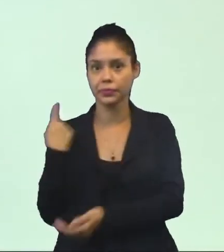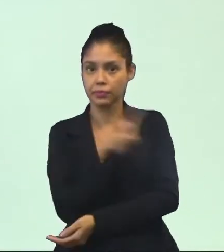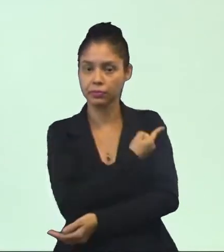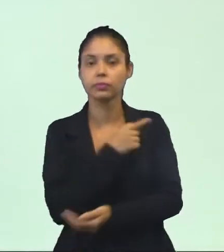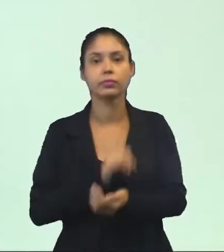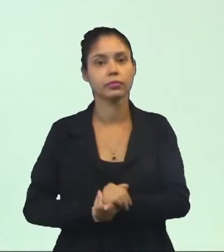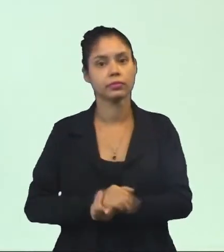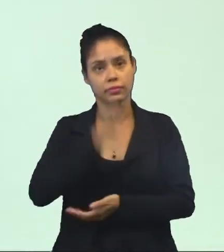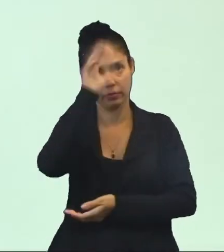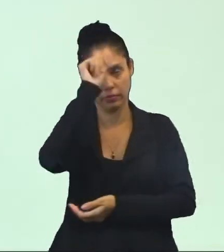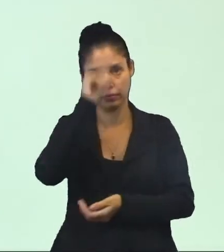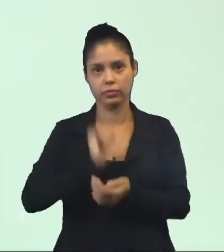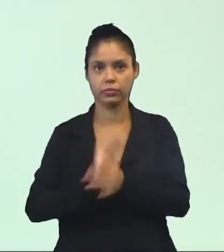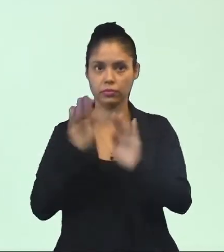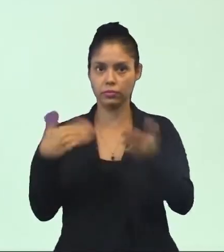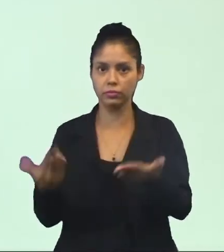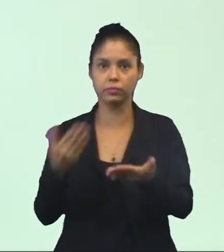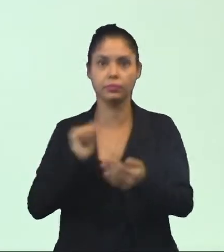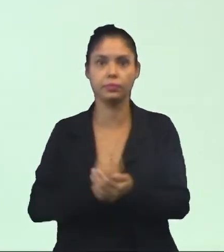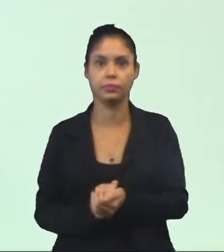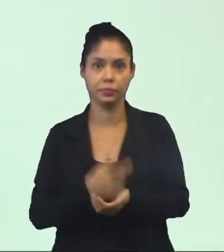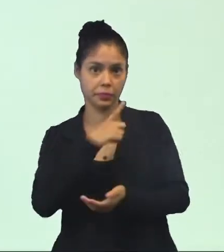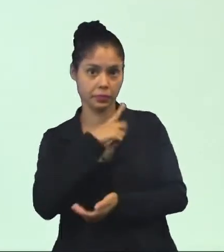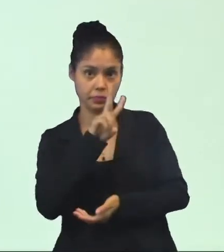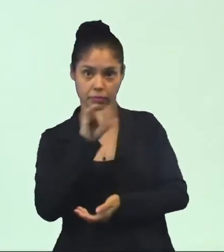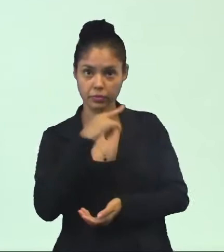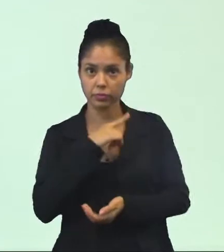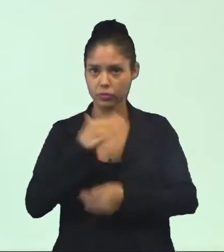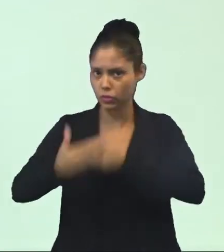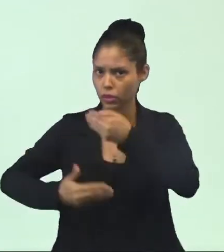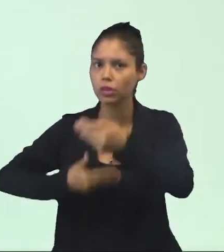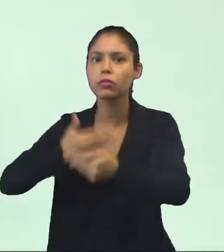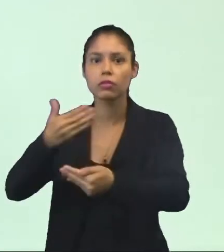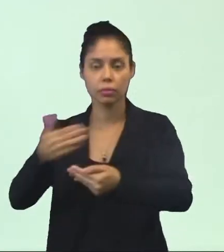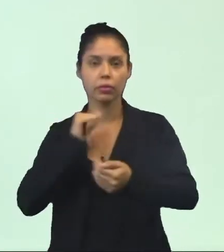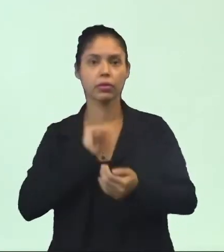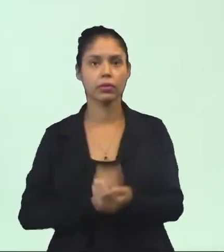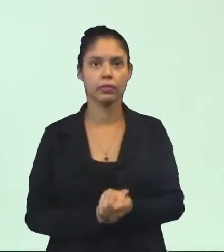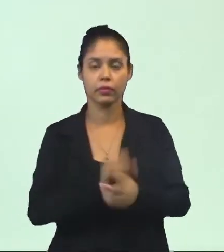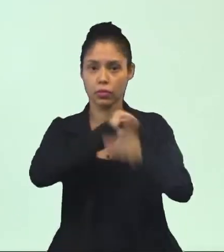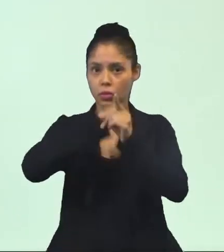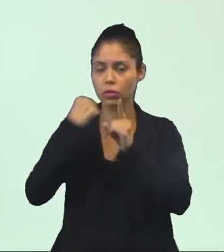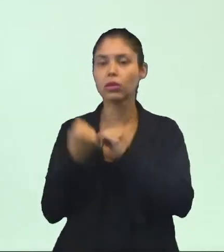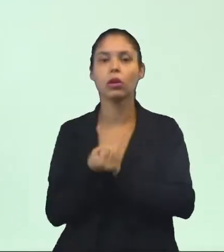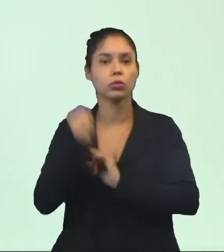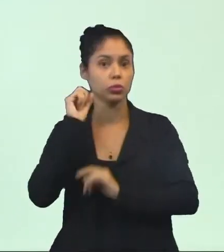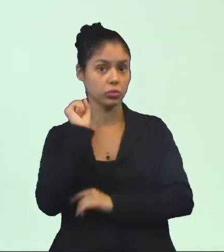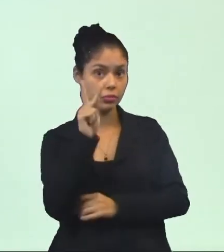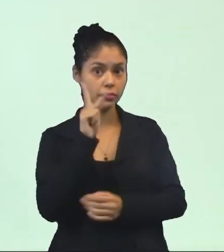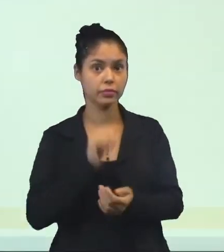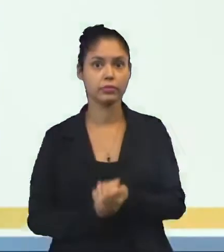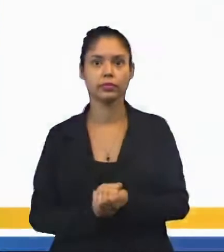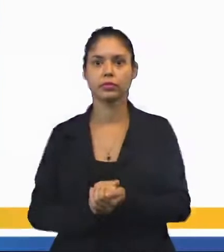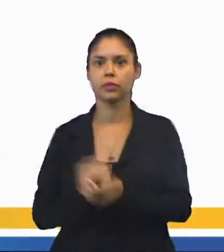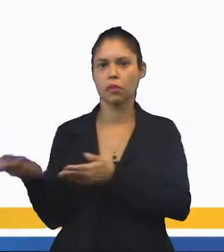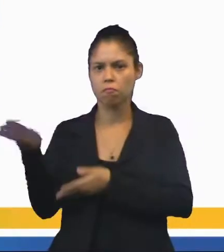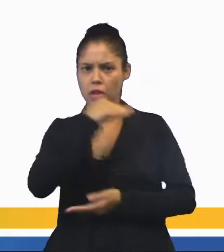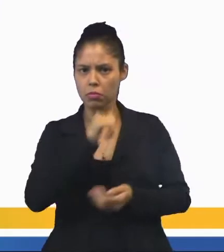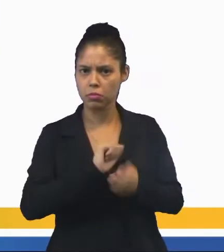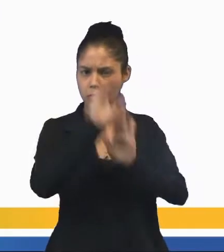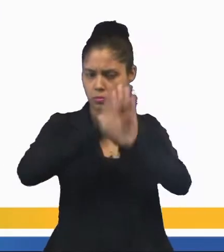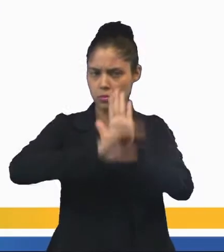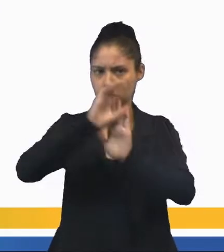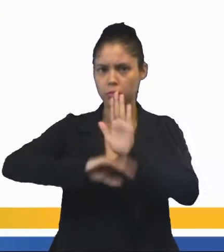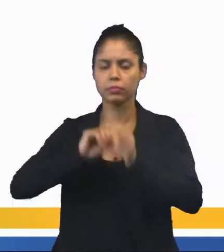nessa aula qual é a contribuição da religião no desenvolvimento social, ok? Vamos então às